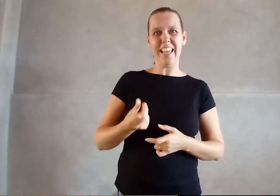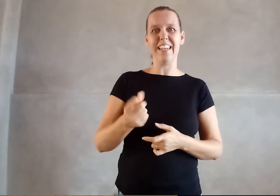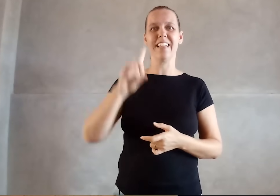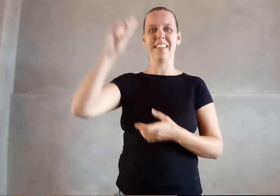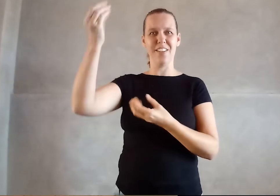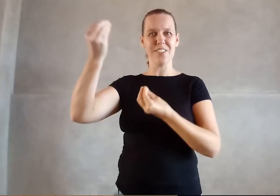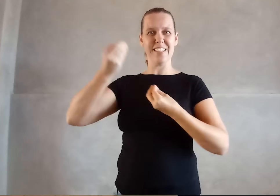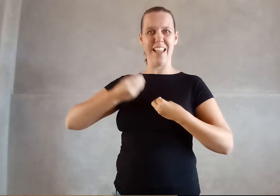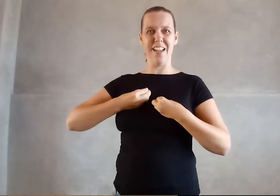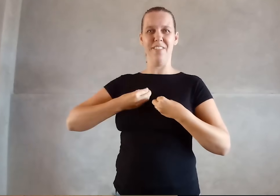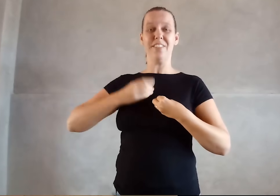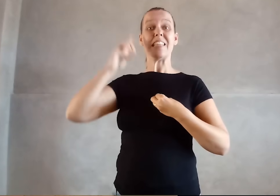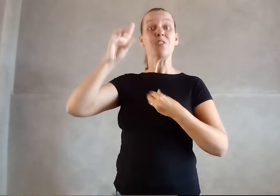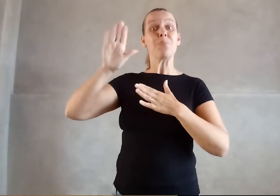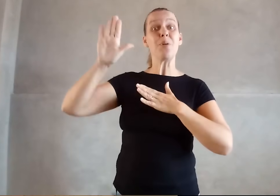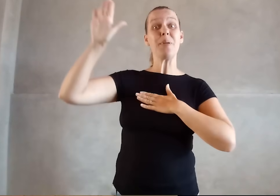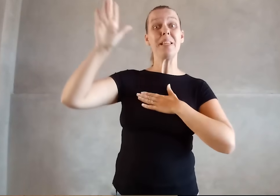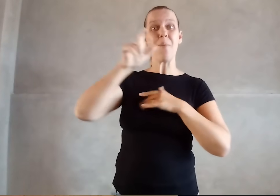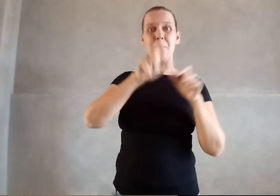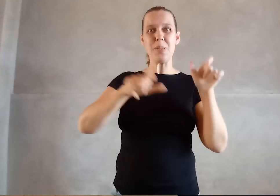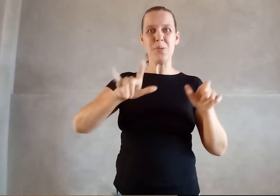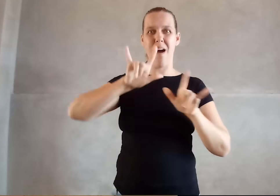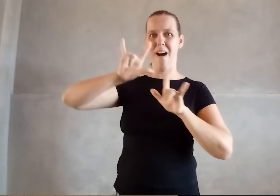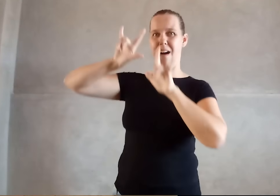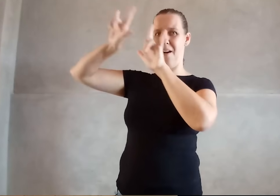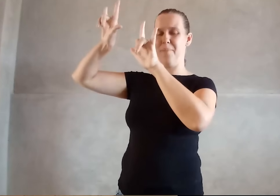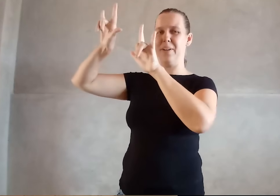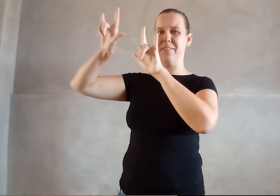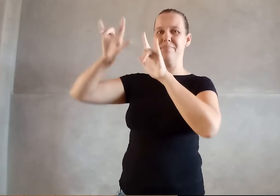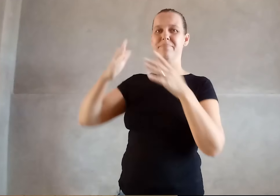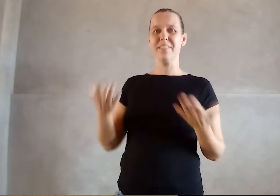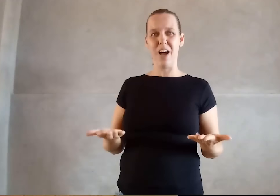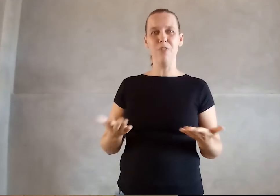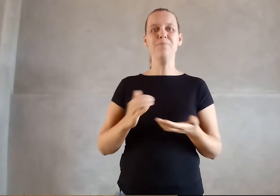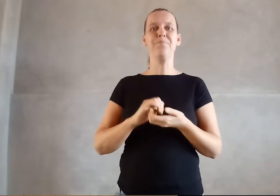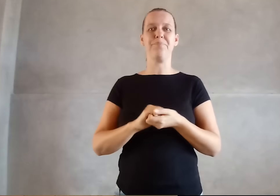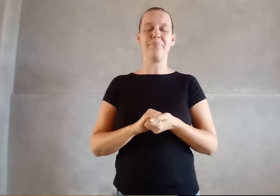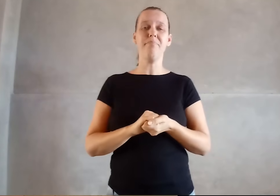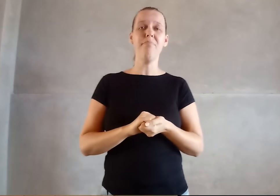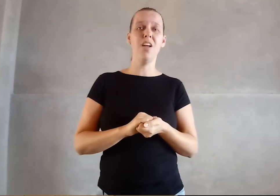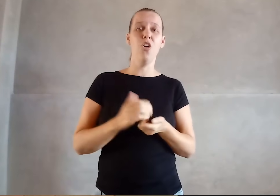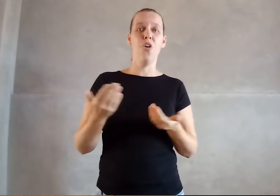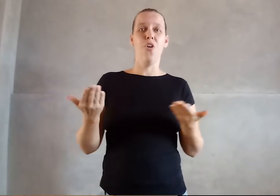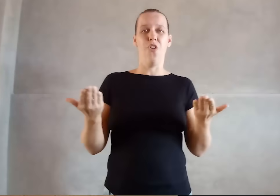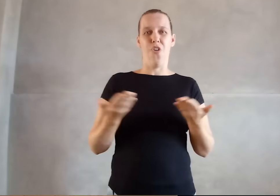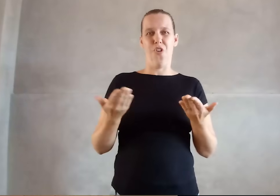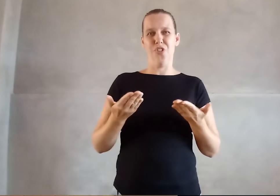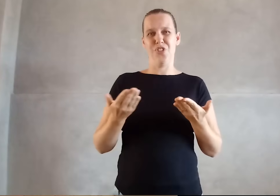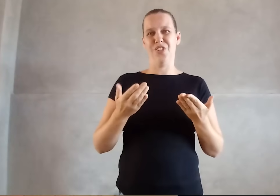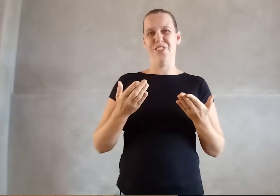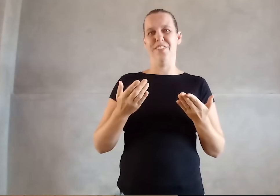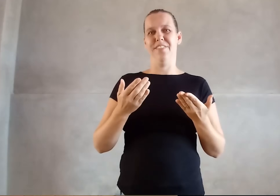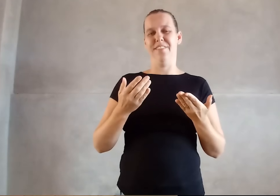mensagem desses 40 dias dessa campanha Café, Compartilha Amor, Fé e Esperança. A campanha Café,